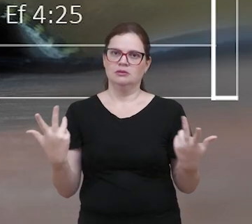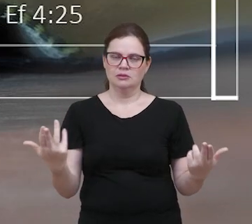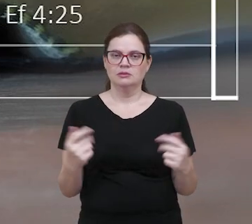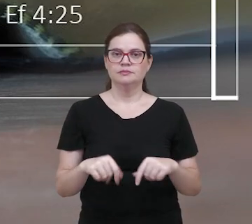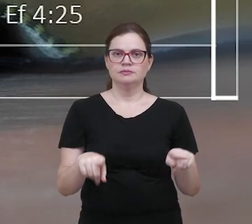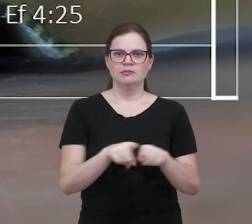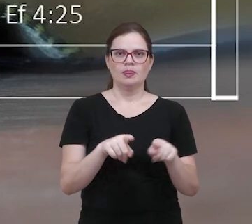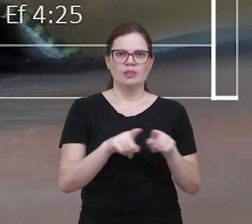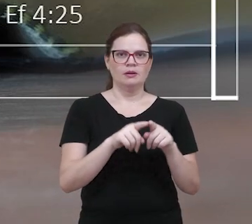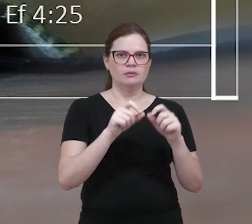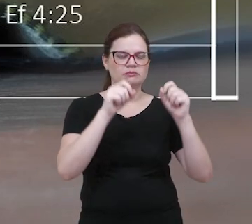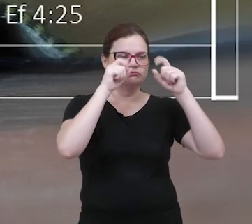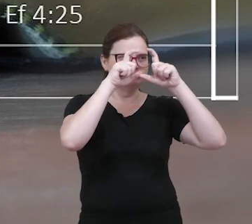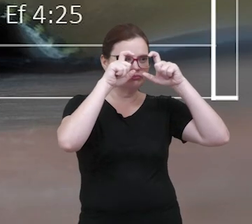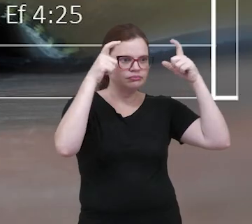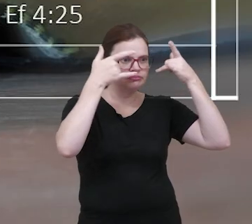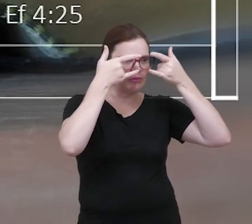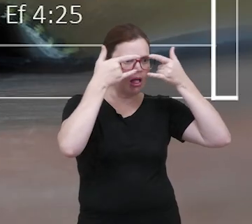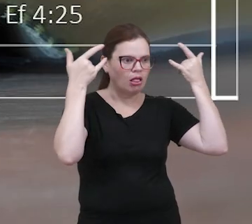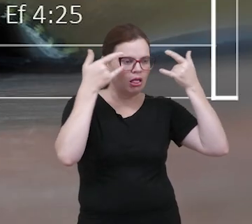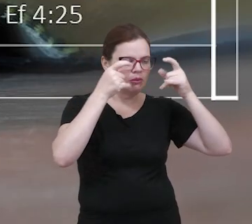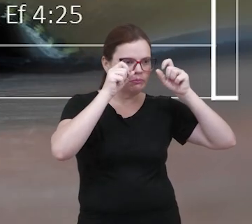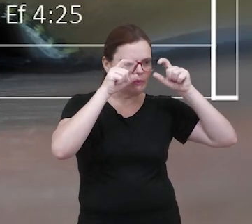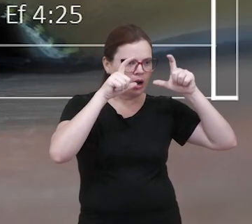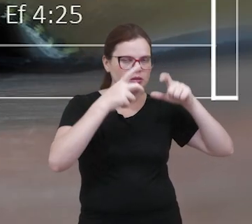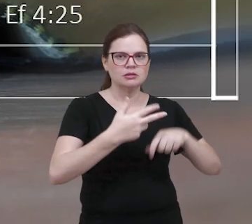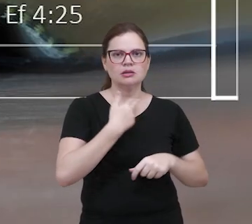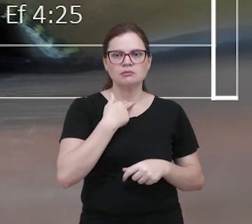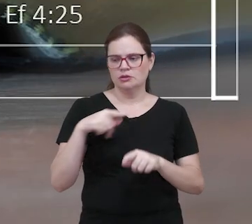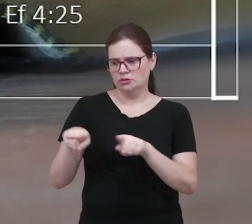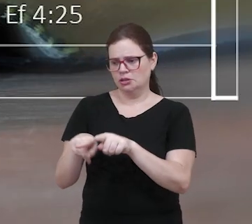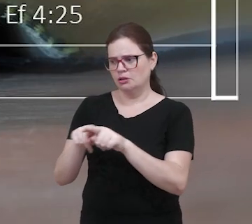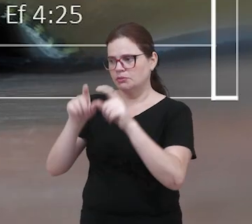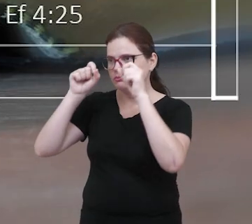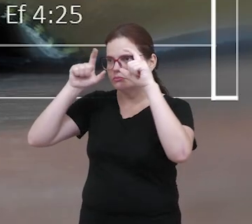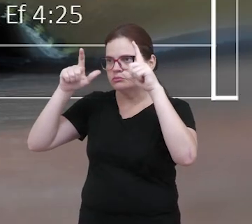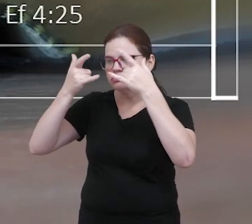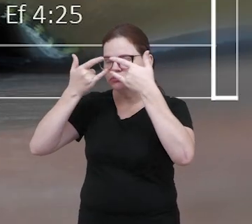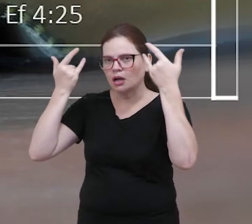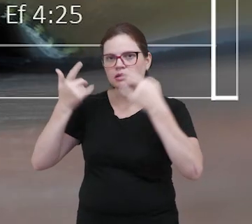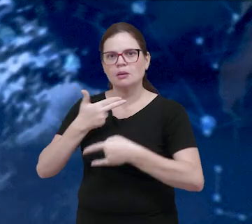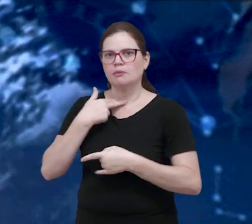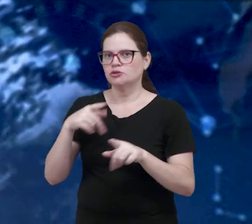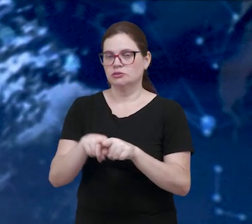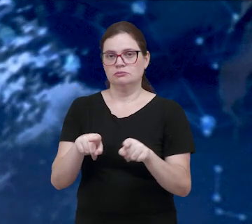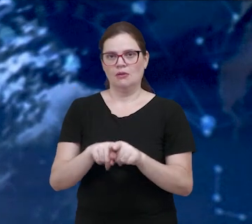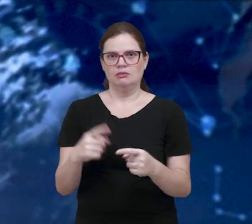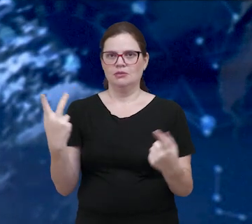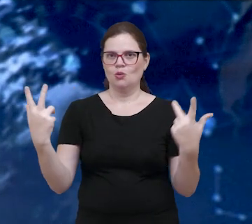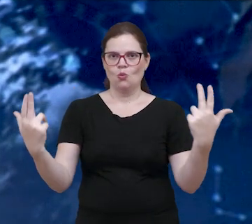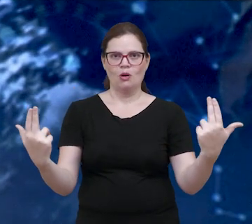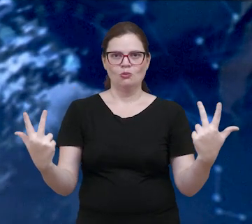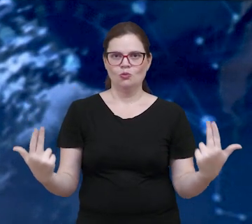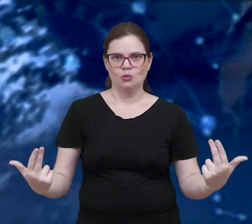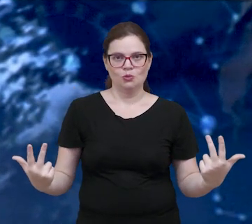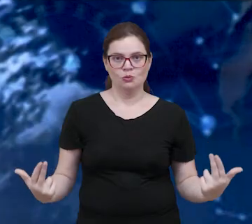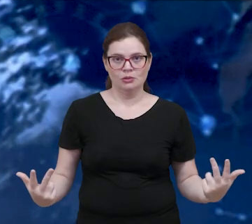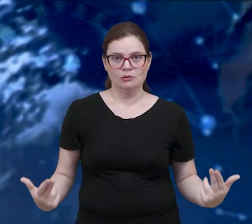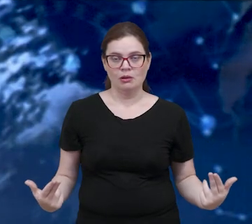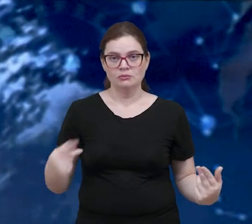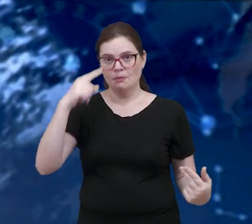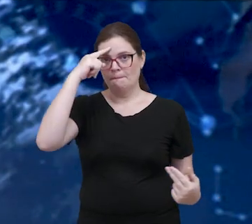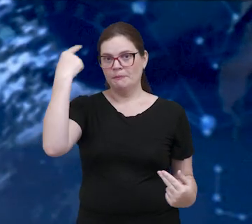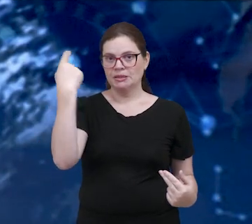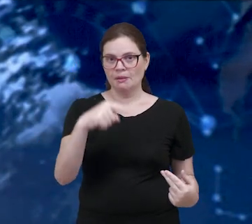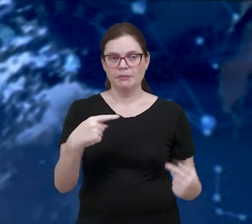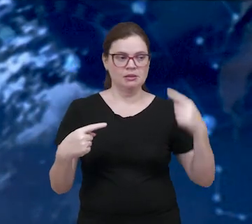Não cobiçarás. Ali e aqui também não cobiçarás também no Novo Testamento. E você vai ver cada mandamento,